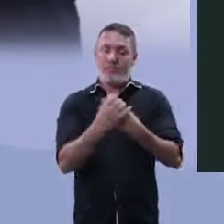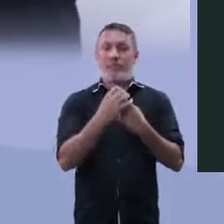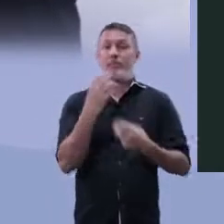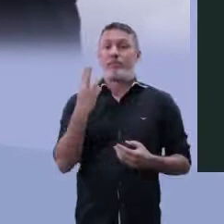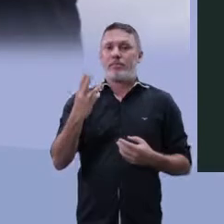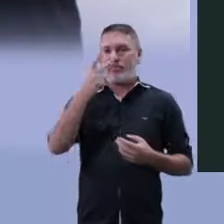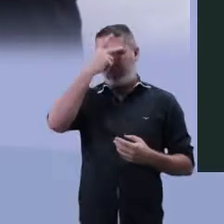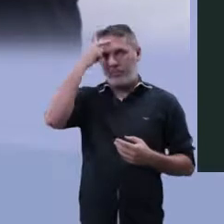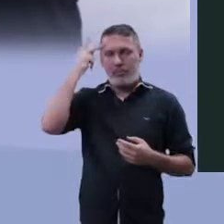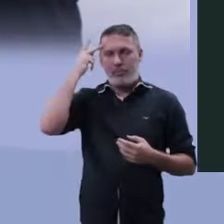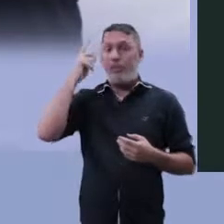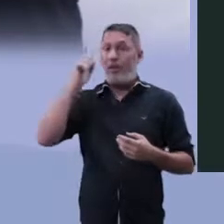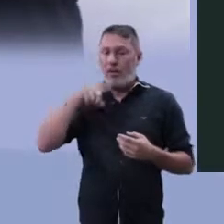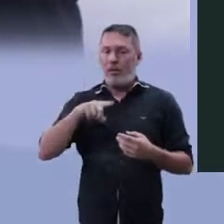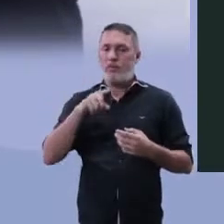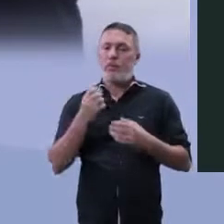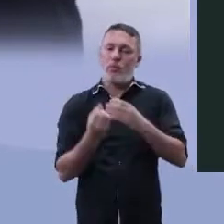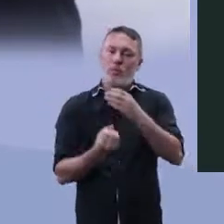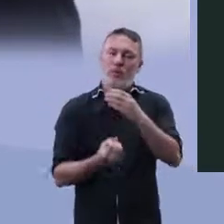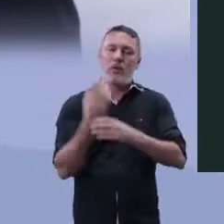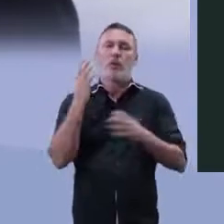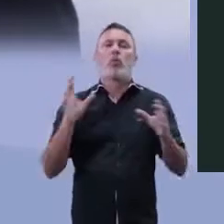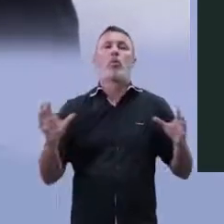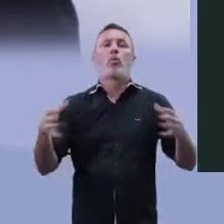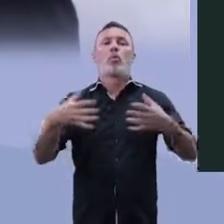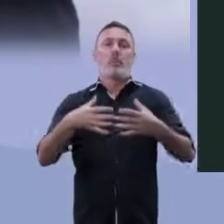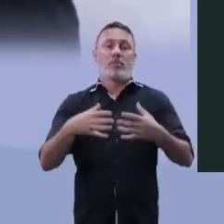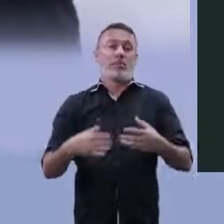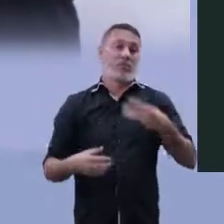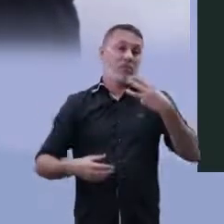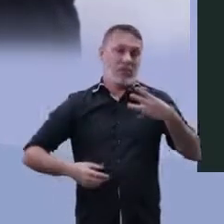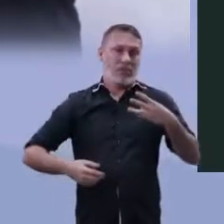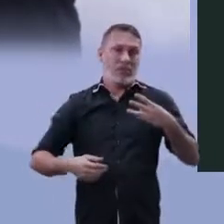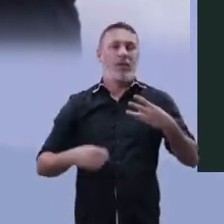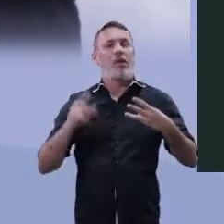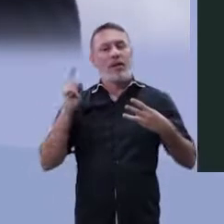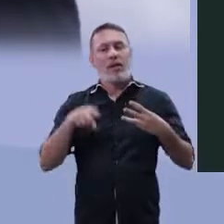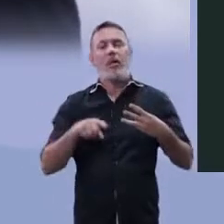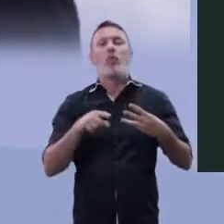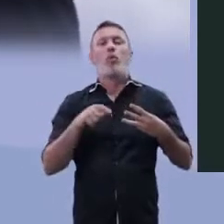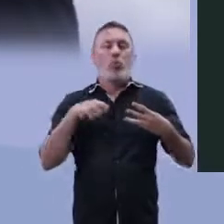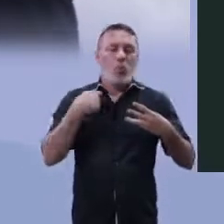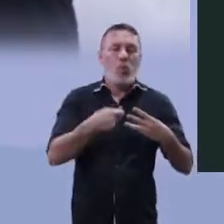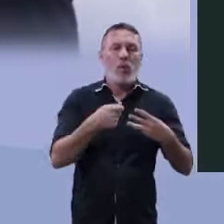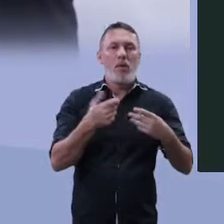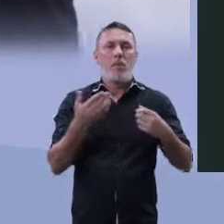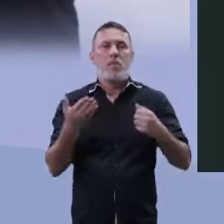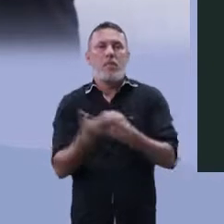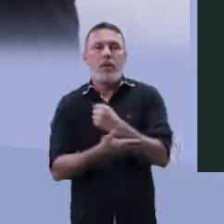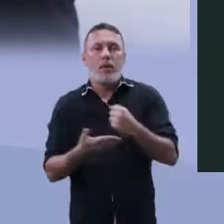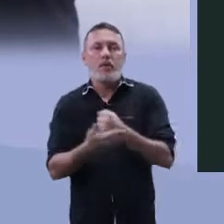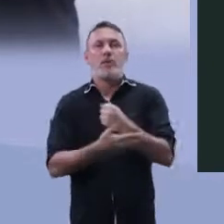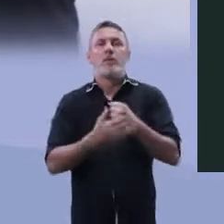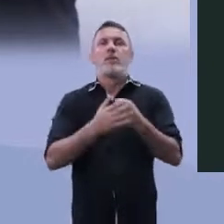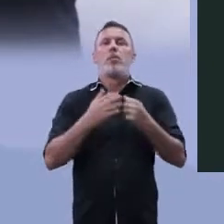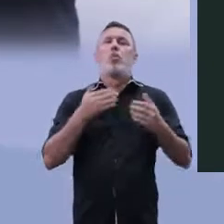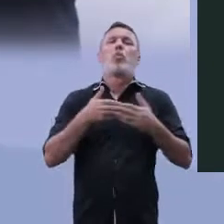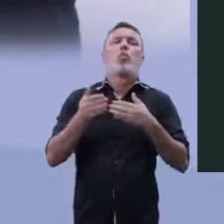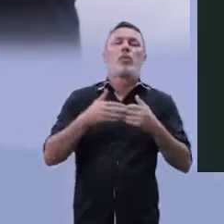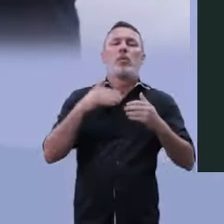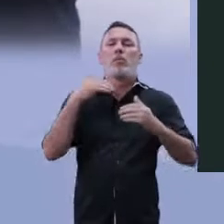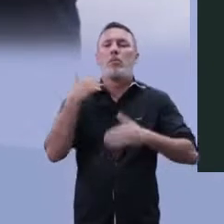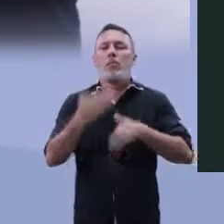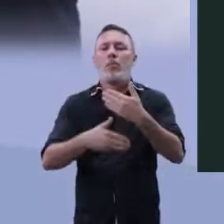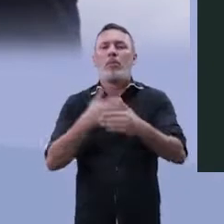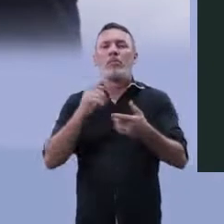nessa tríade, né? Então, digamos assim, na formação dessa comunidade, então a